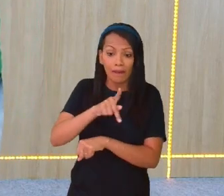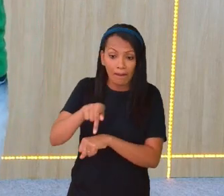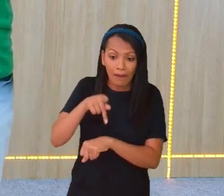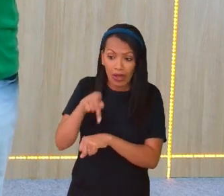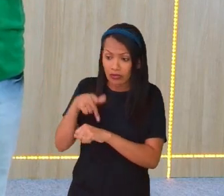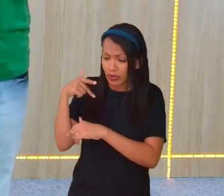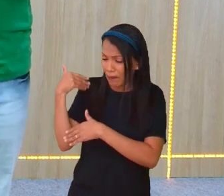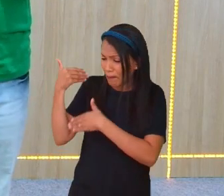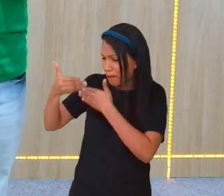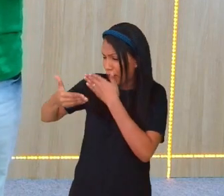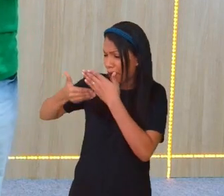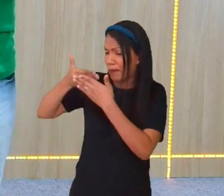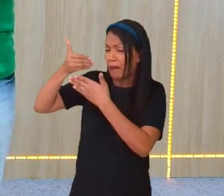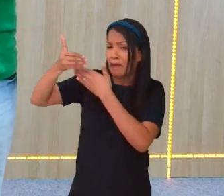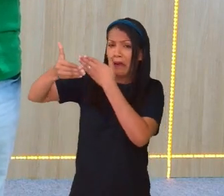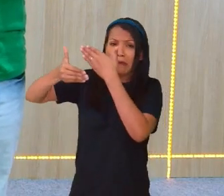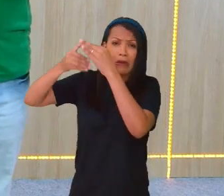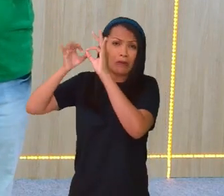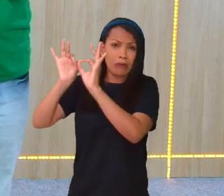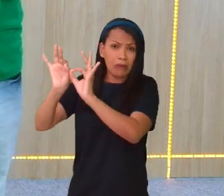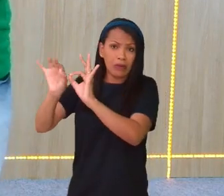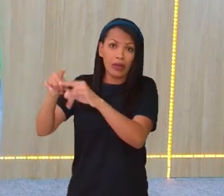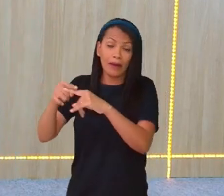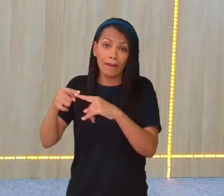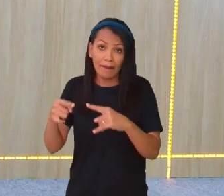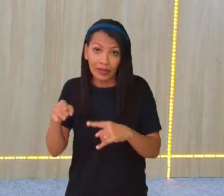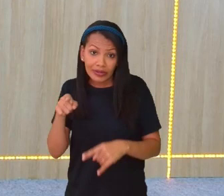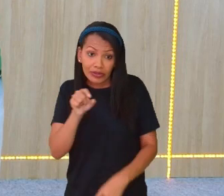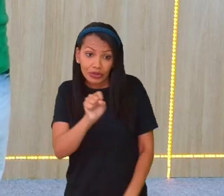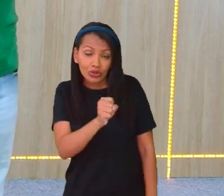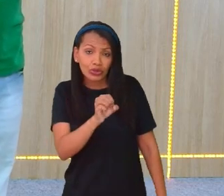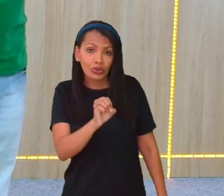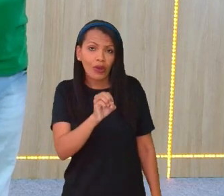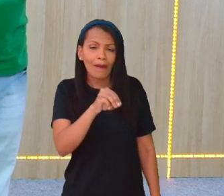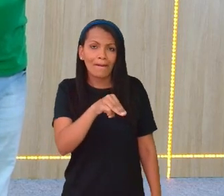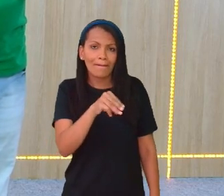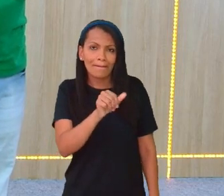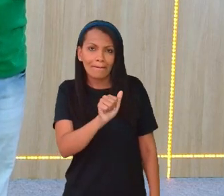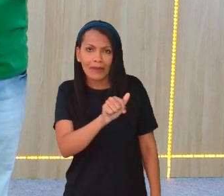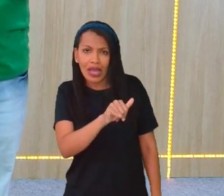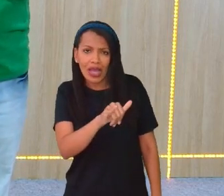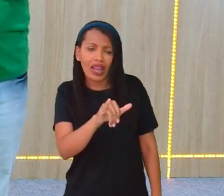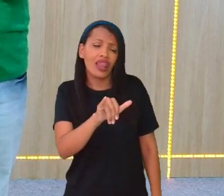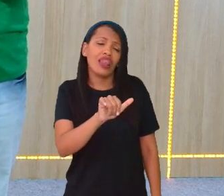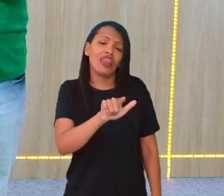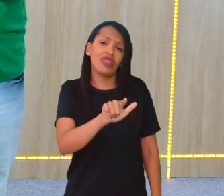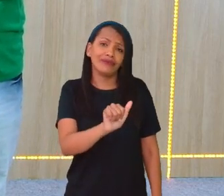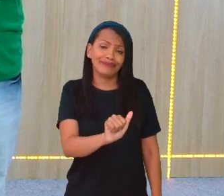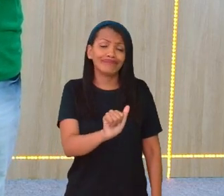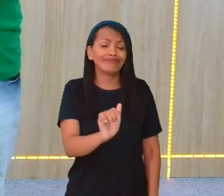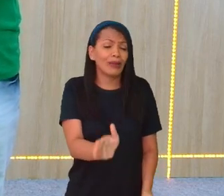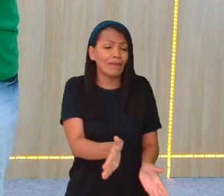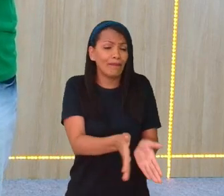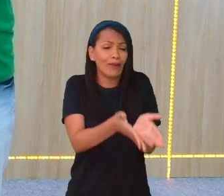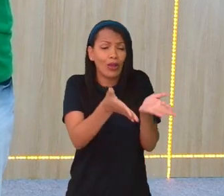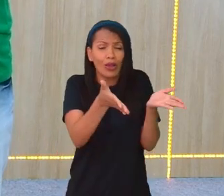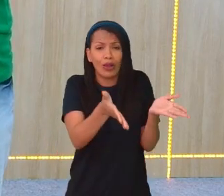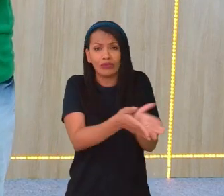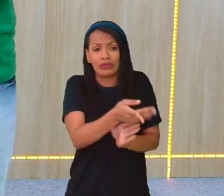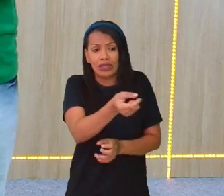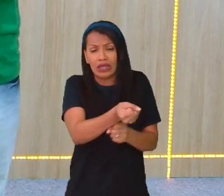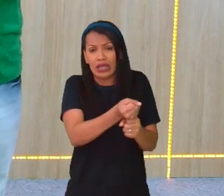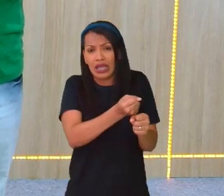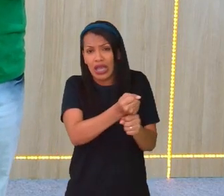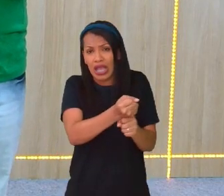África desenvolvidos. Né? Mas se eu for pegar a Somália, por exemplo, a Somália é um país que viveu durante muitos anos